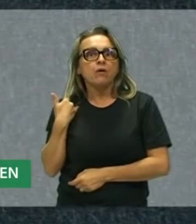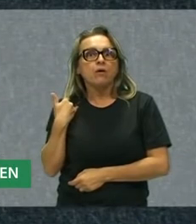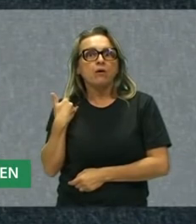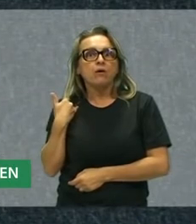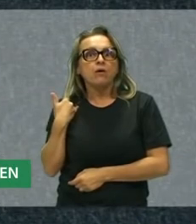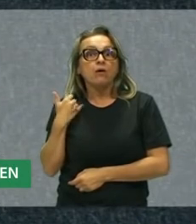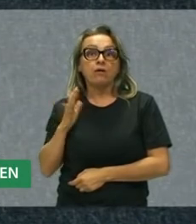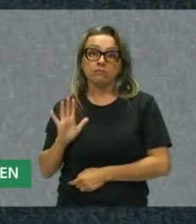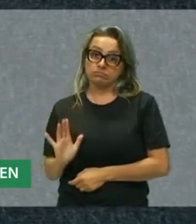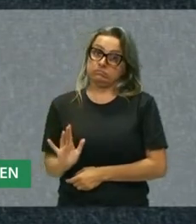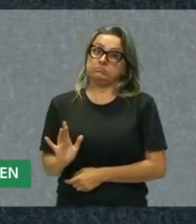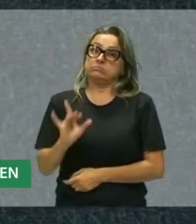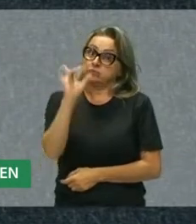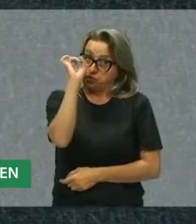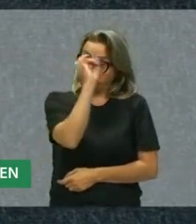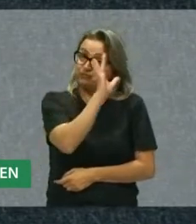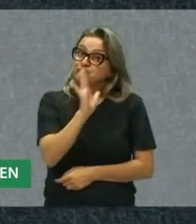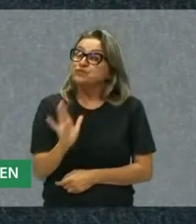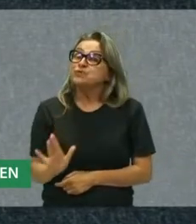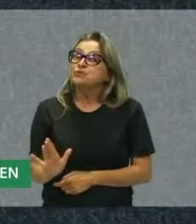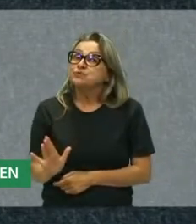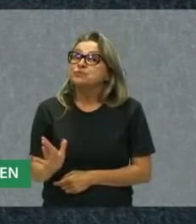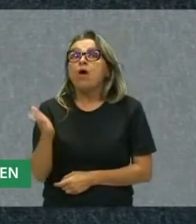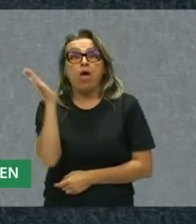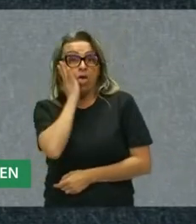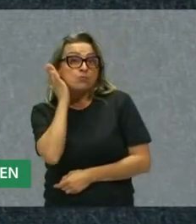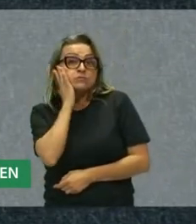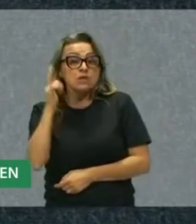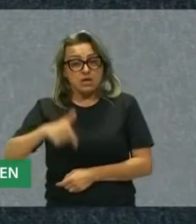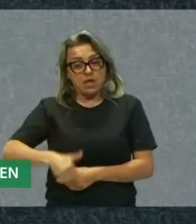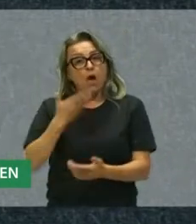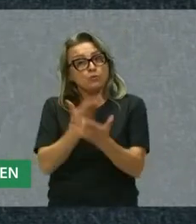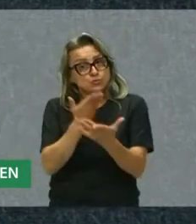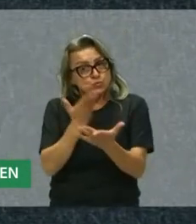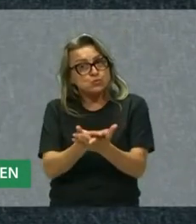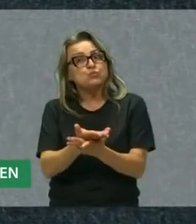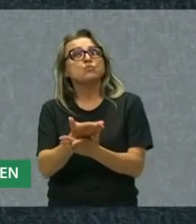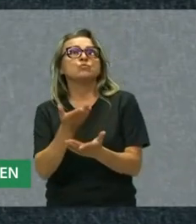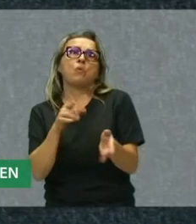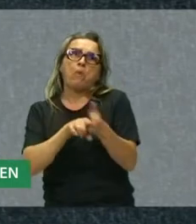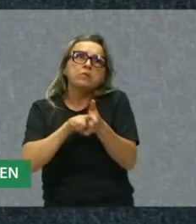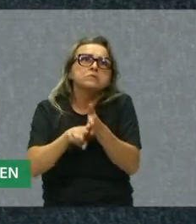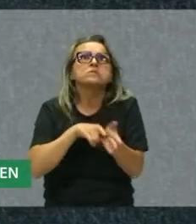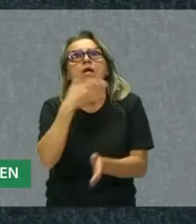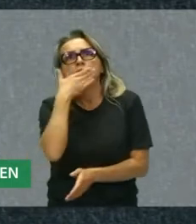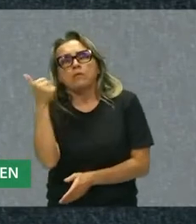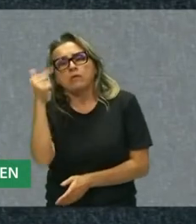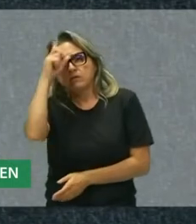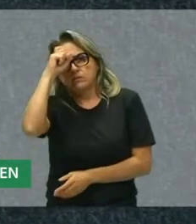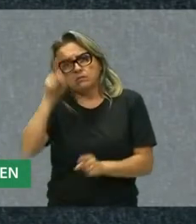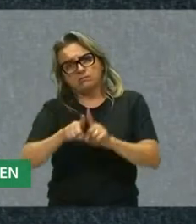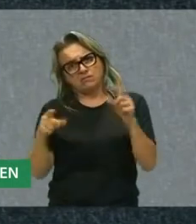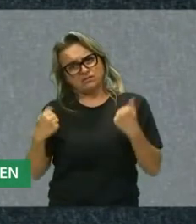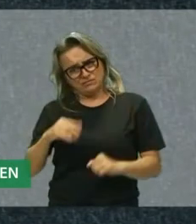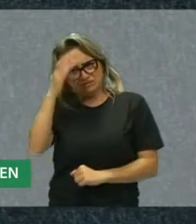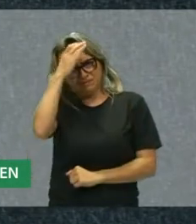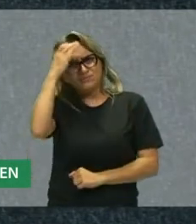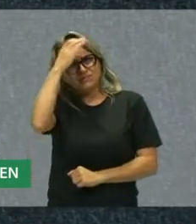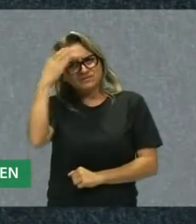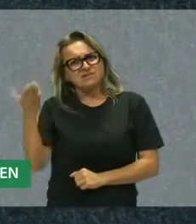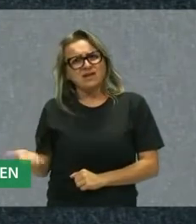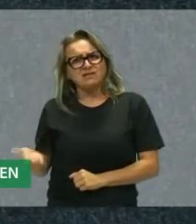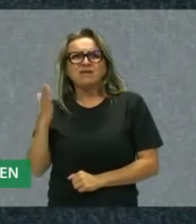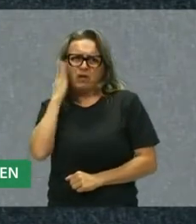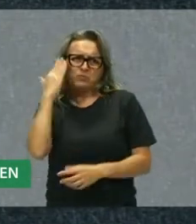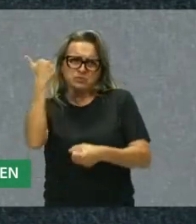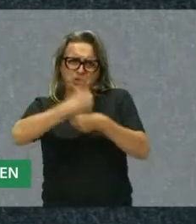sei que aqui é um estudo, a gente está estudando para a melhoria do hospital, só que também nós temos que ser conscientes aqui. Eu sei que é uma diretoria nova